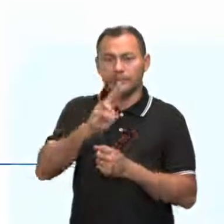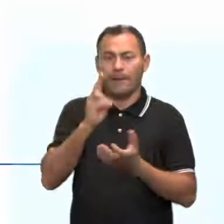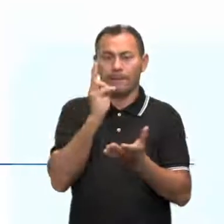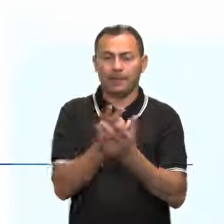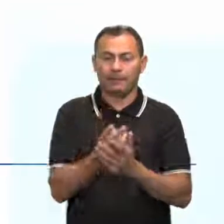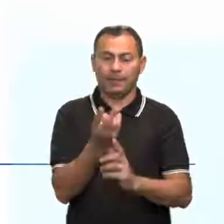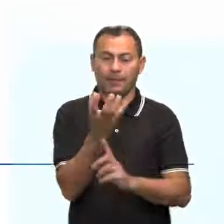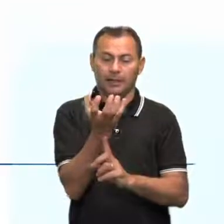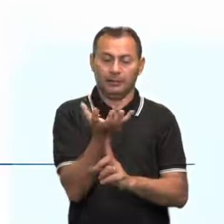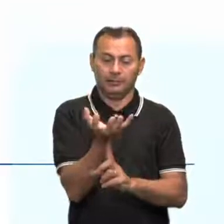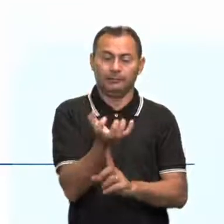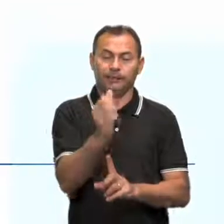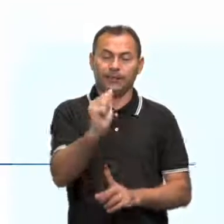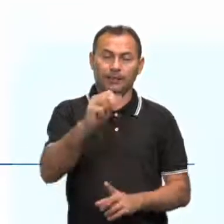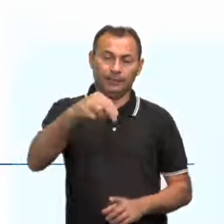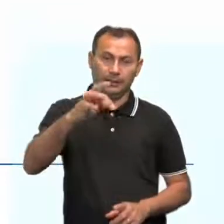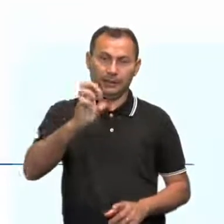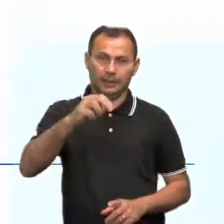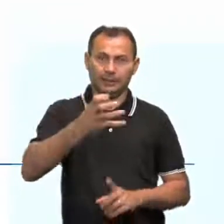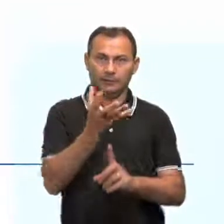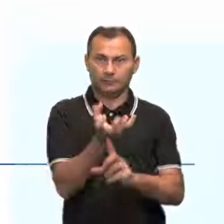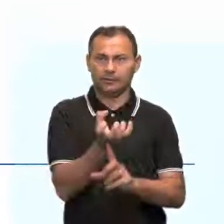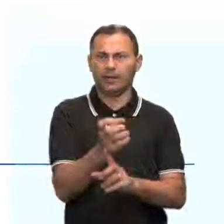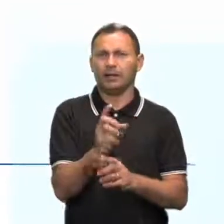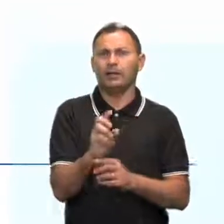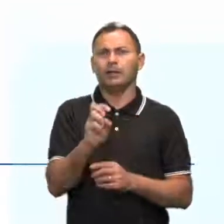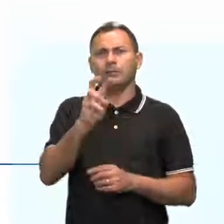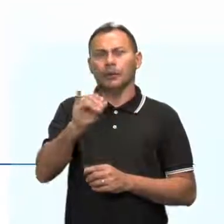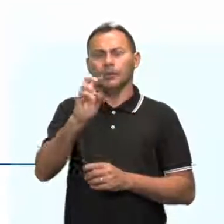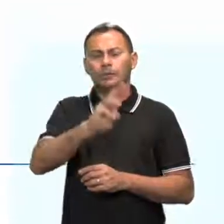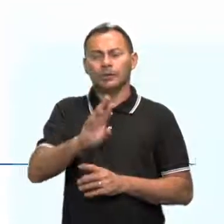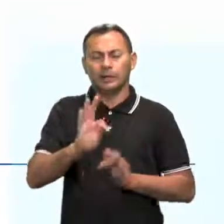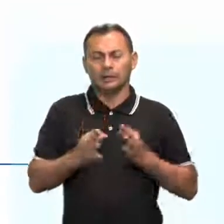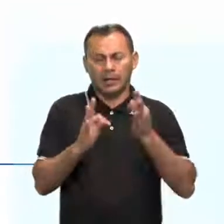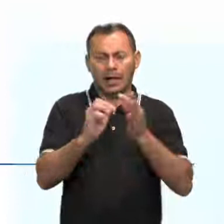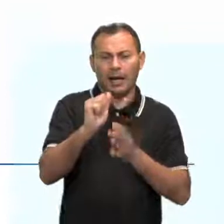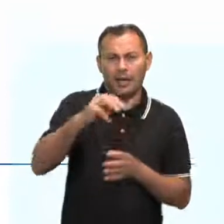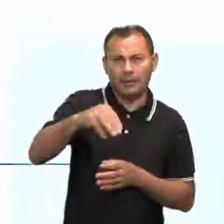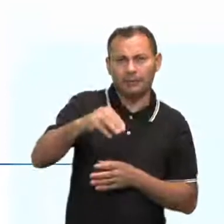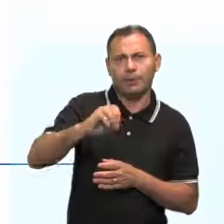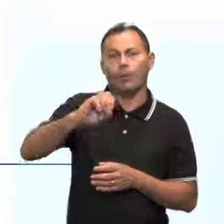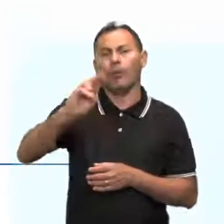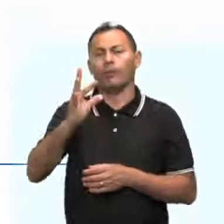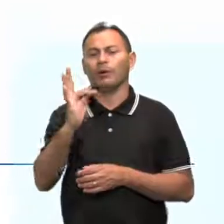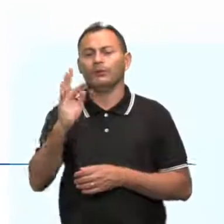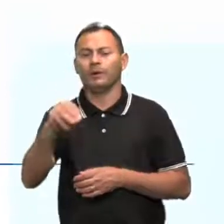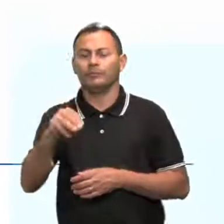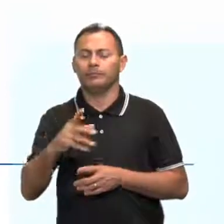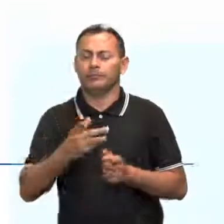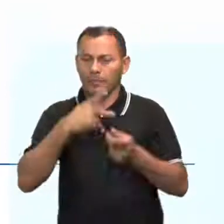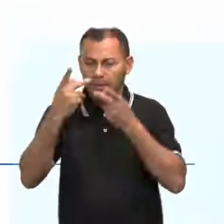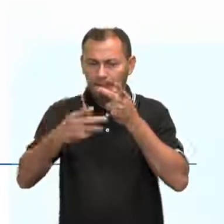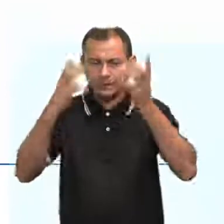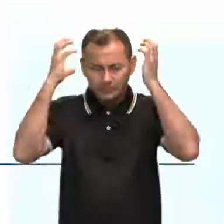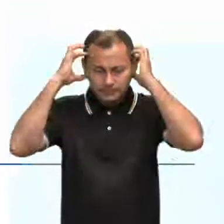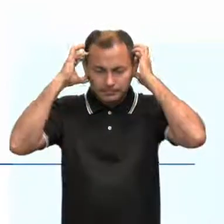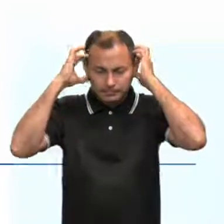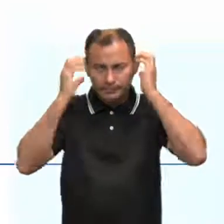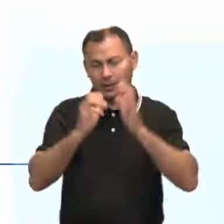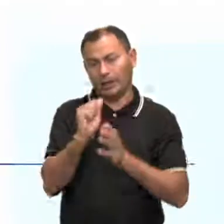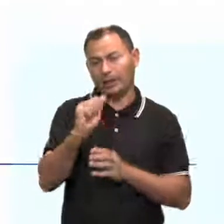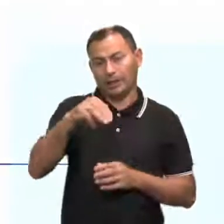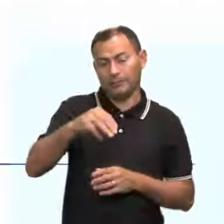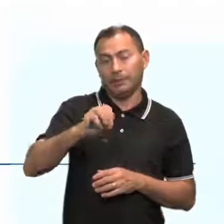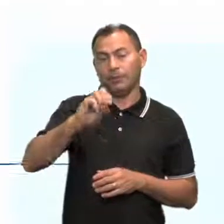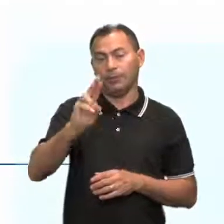antena. E será que ele vai utilizar a tecnologia AM ou FM, porque a gente está falando de rádio, rádio tem que ser AM